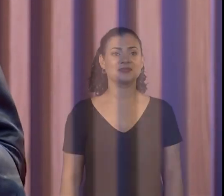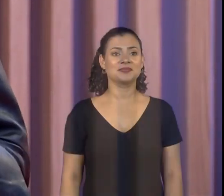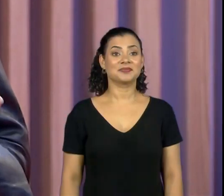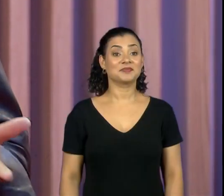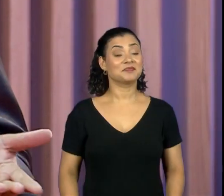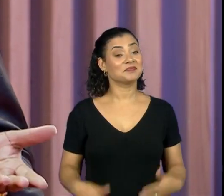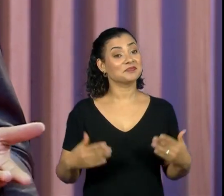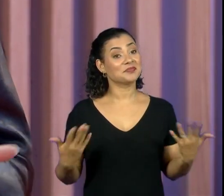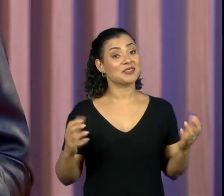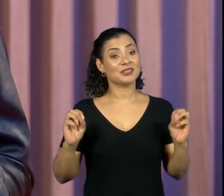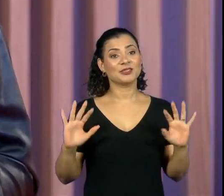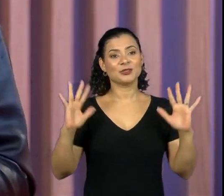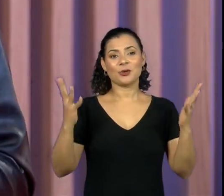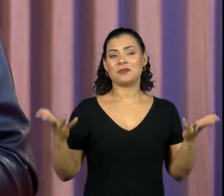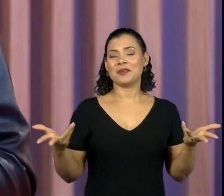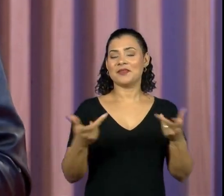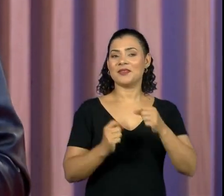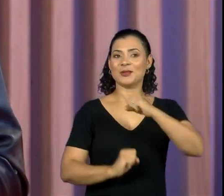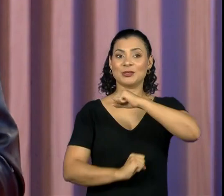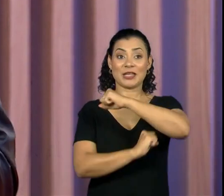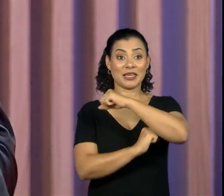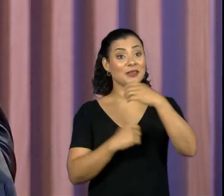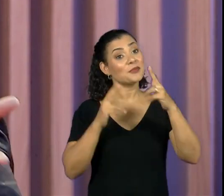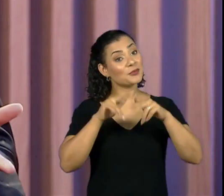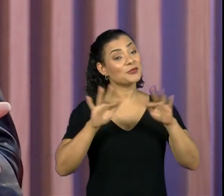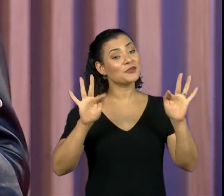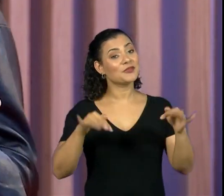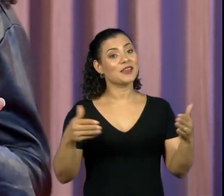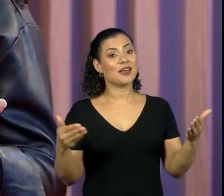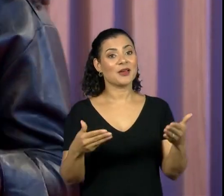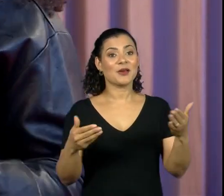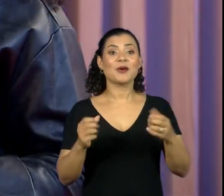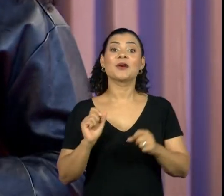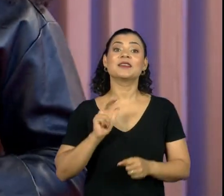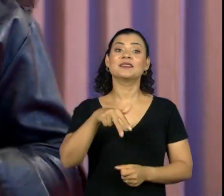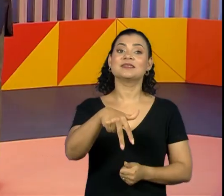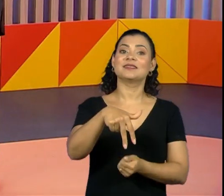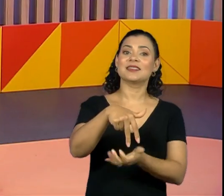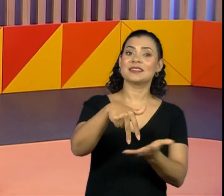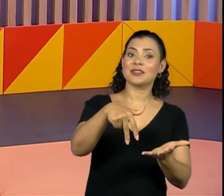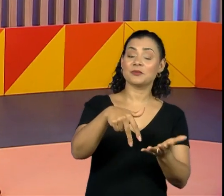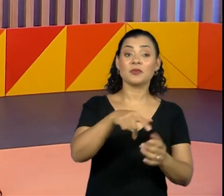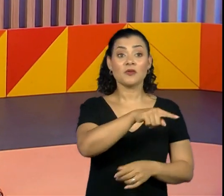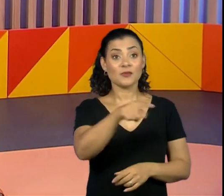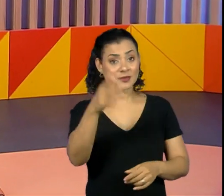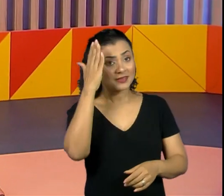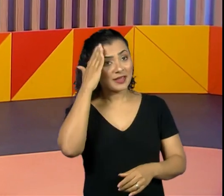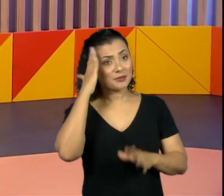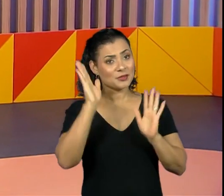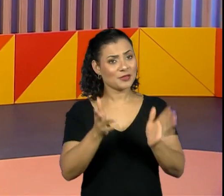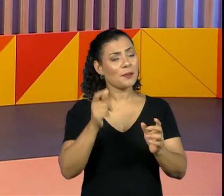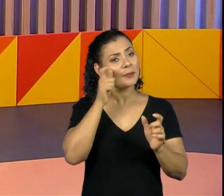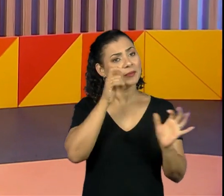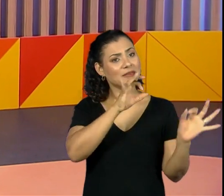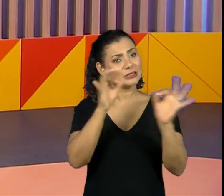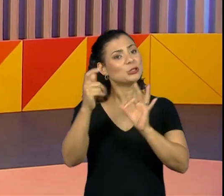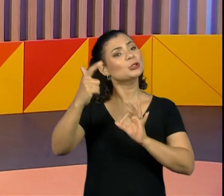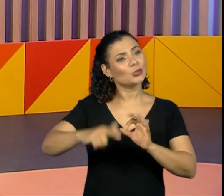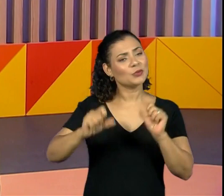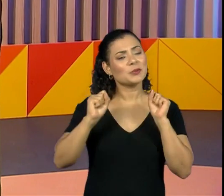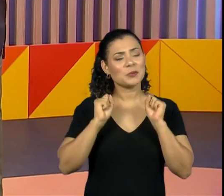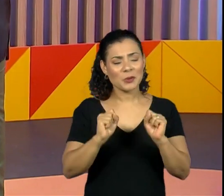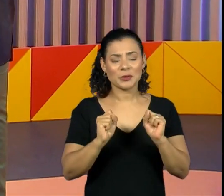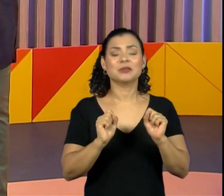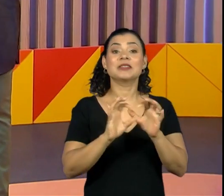E ao som desse show incrível do Thiaguinho, a gente vai encerrando a Estação Livre de hoje. E você já sabe que pode rever todo o nosso